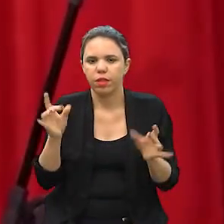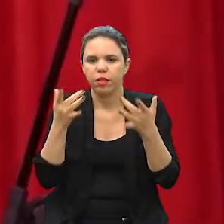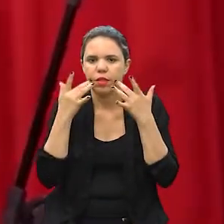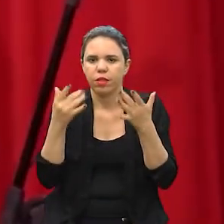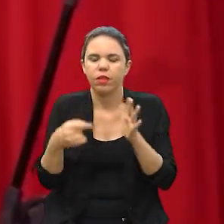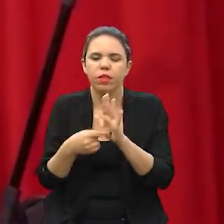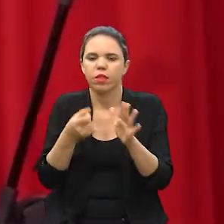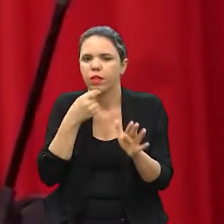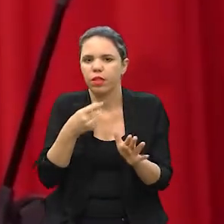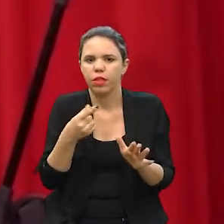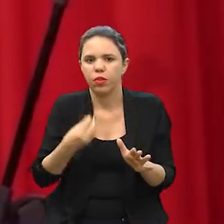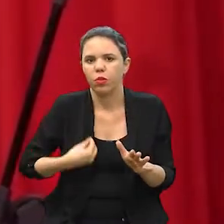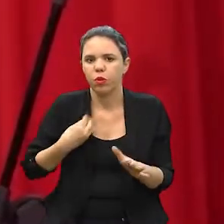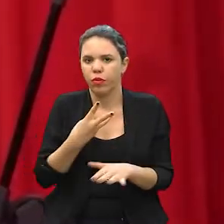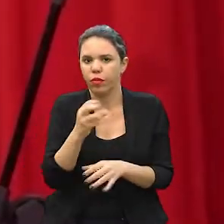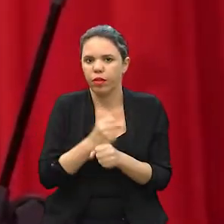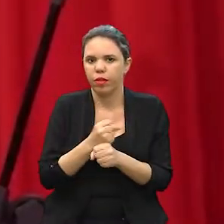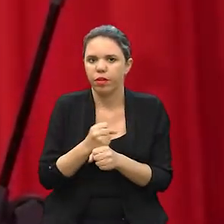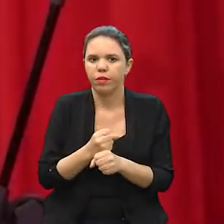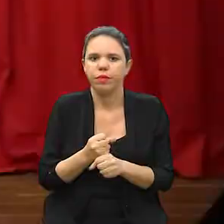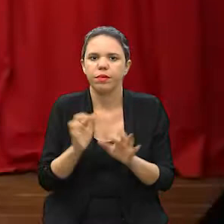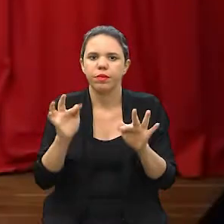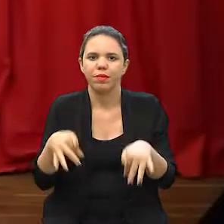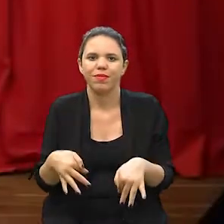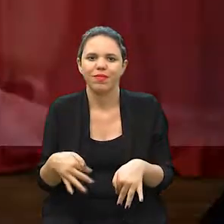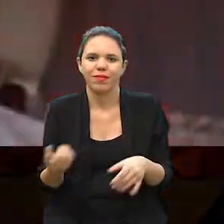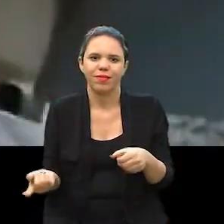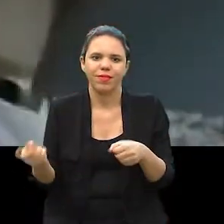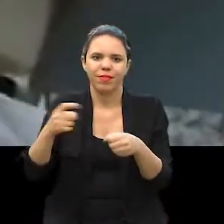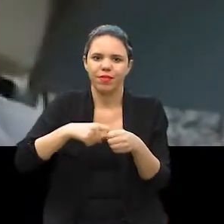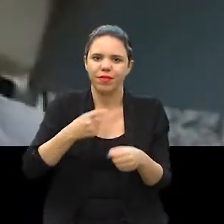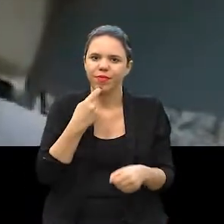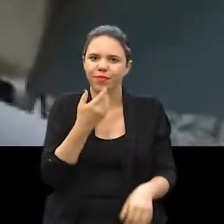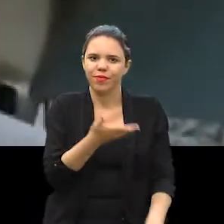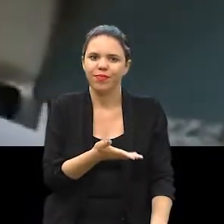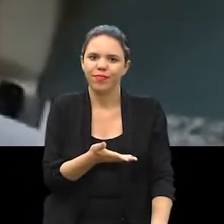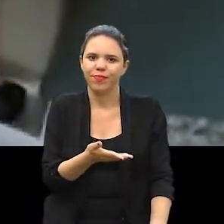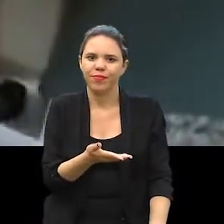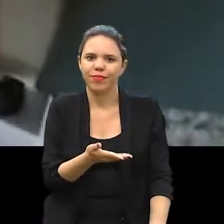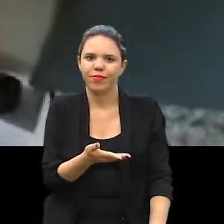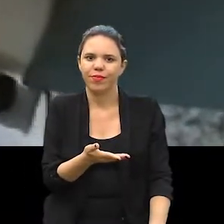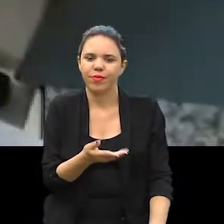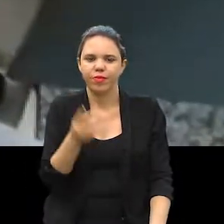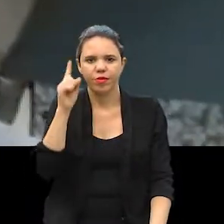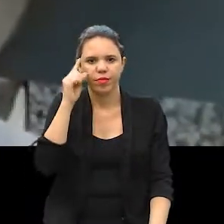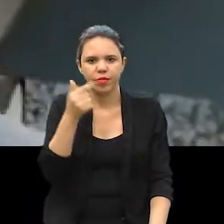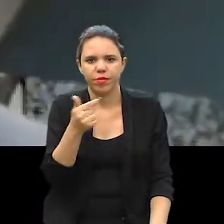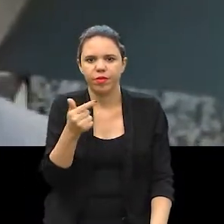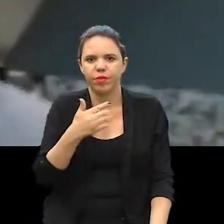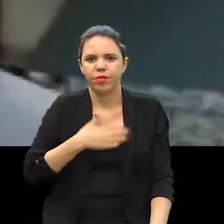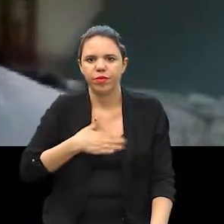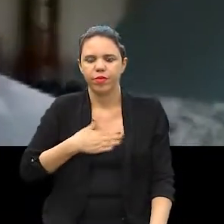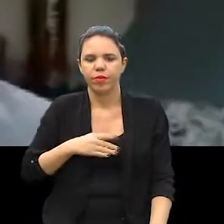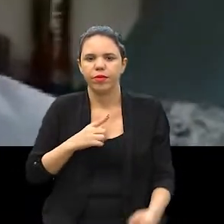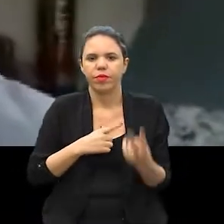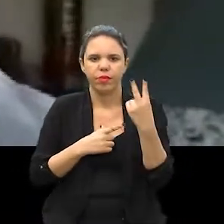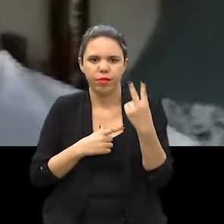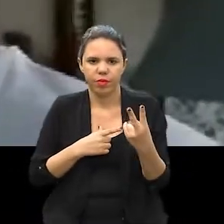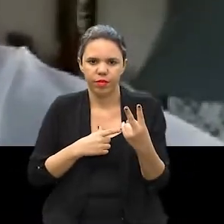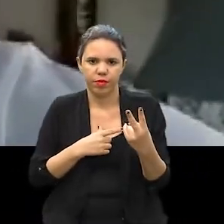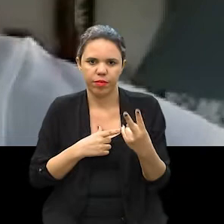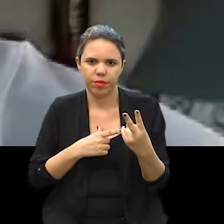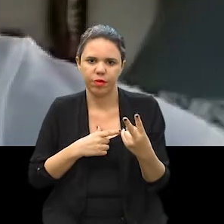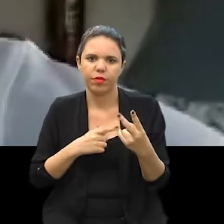espetáculo Uma Vida em 30 Anos. Finalmente, estou de volta a Campinas! Vai ser dia 22 de agosto, tá? Tem duas sessões,